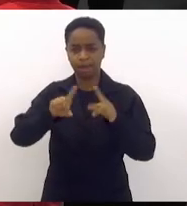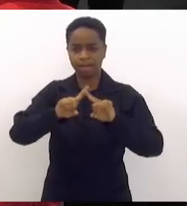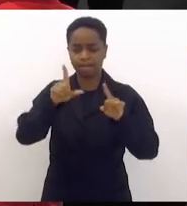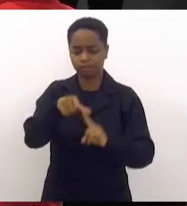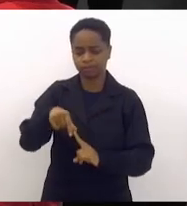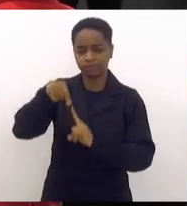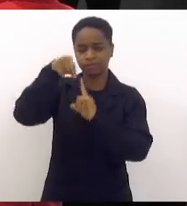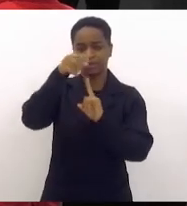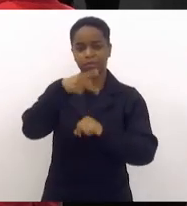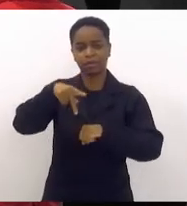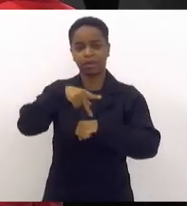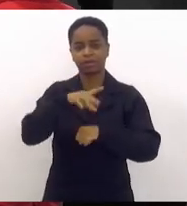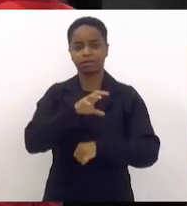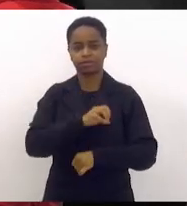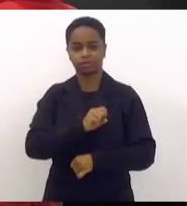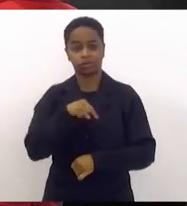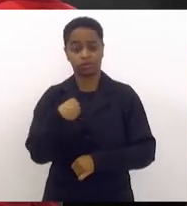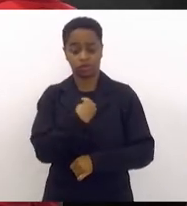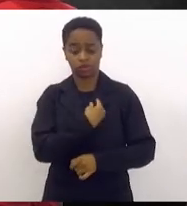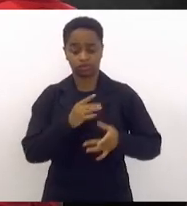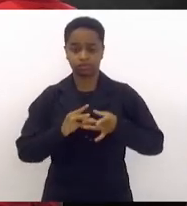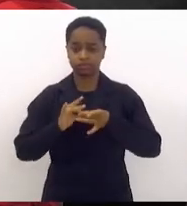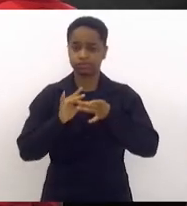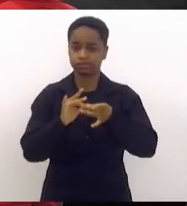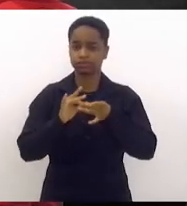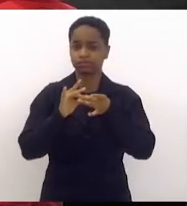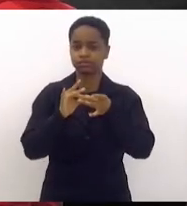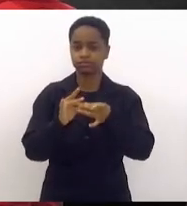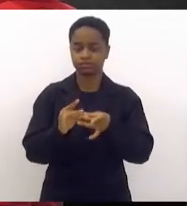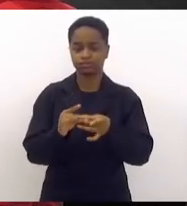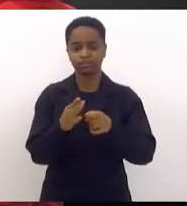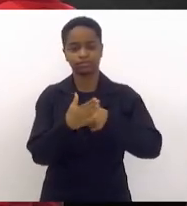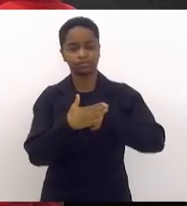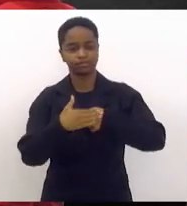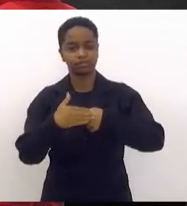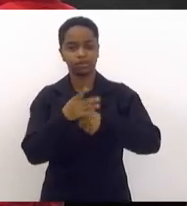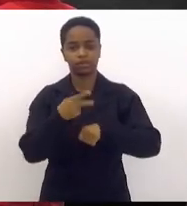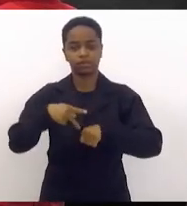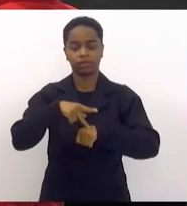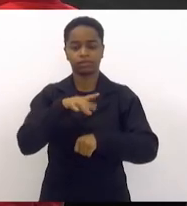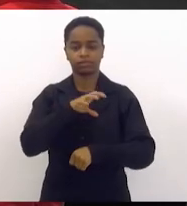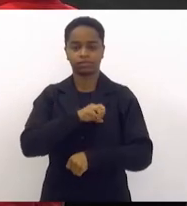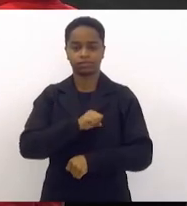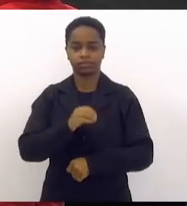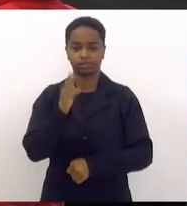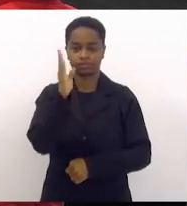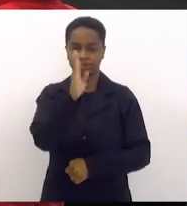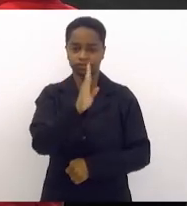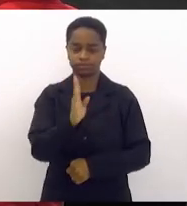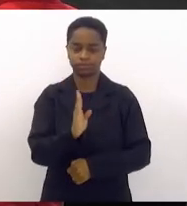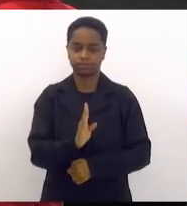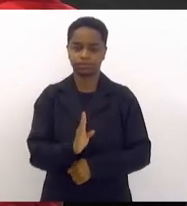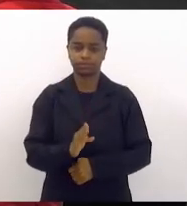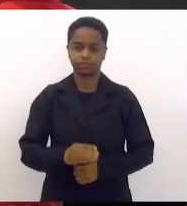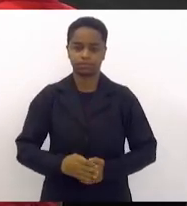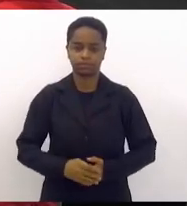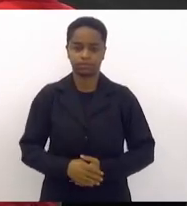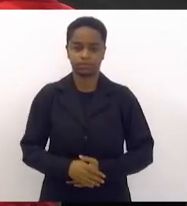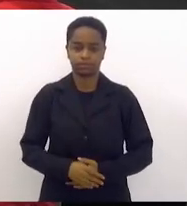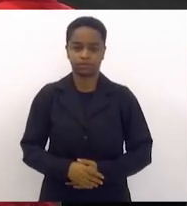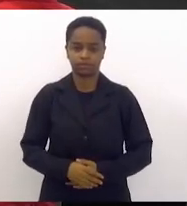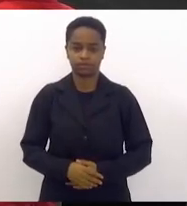Brasil a pátria amada do Sol M pa TR da